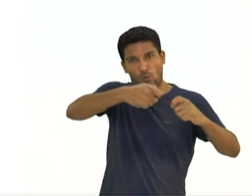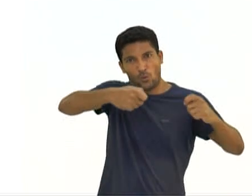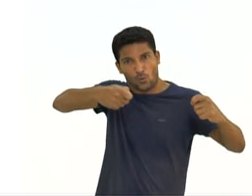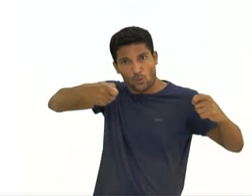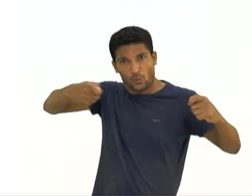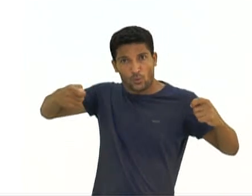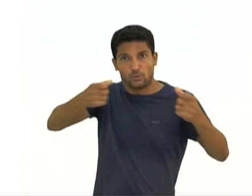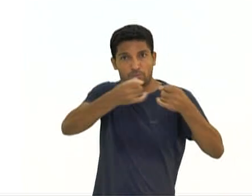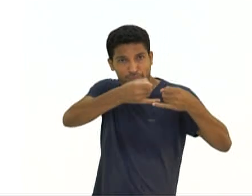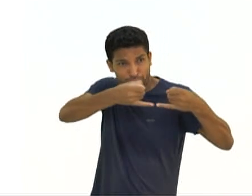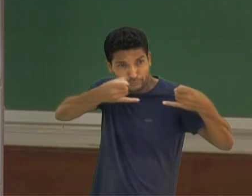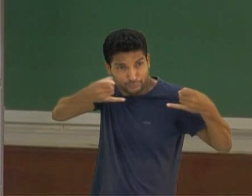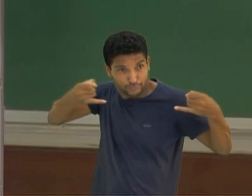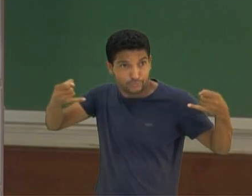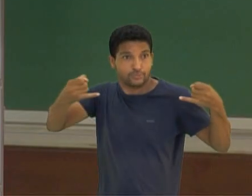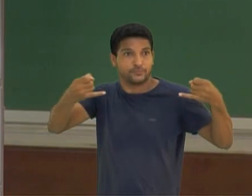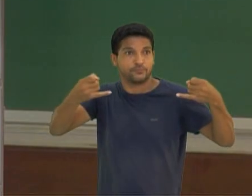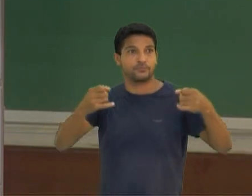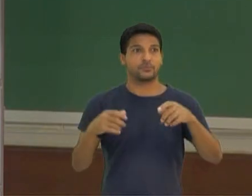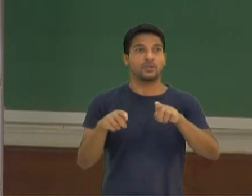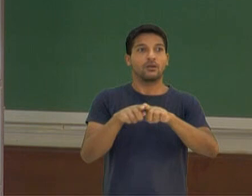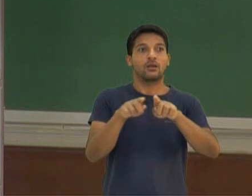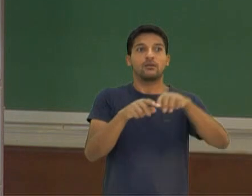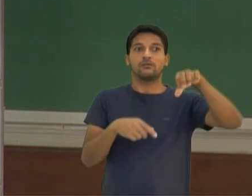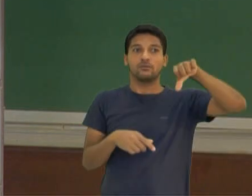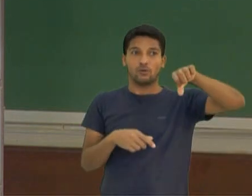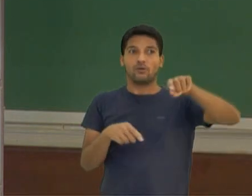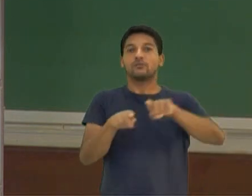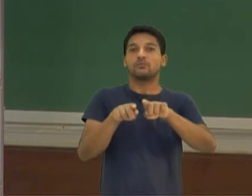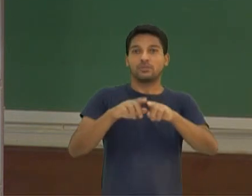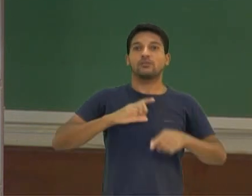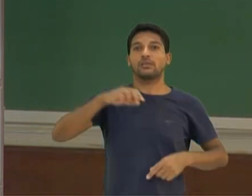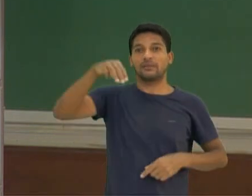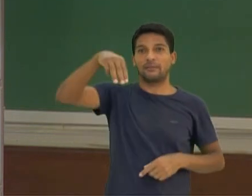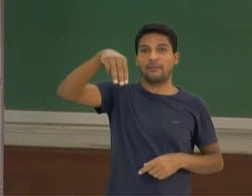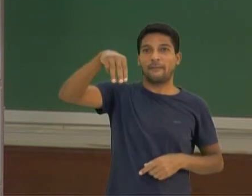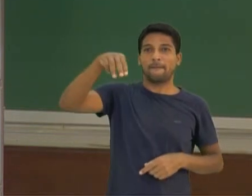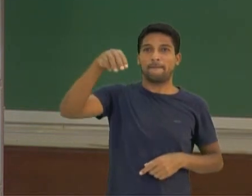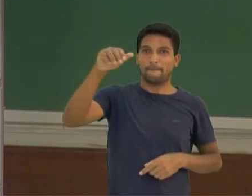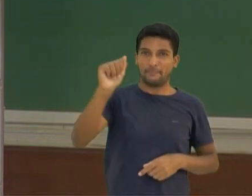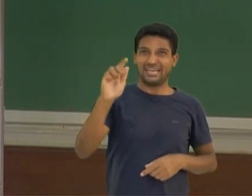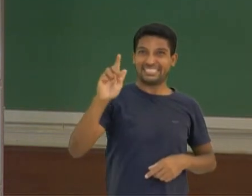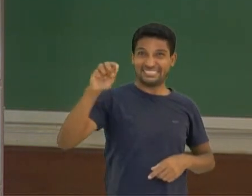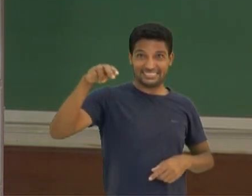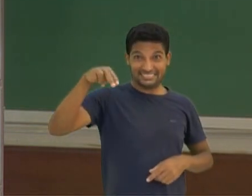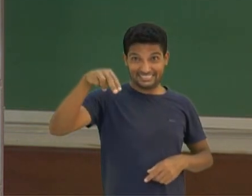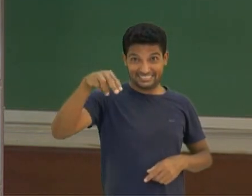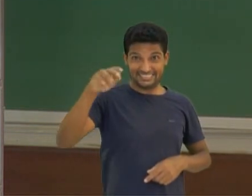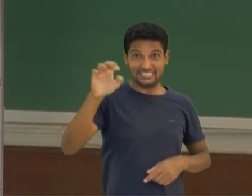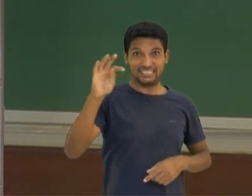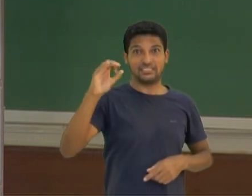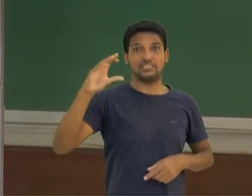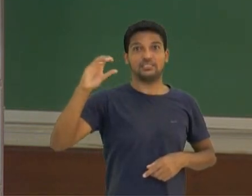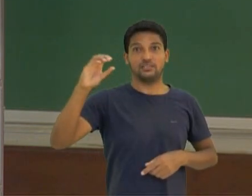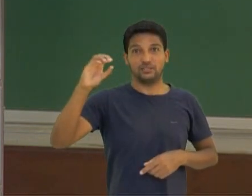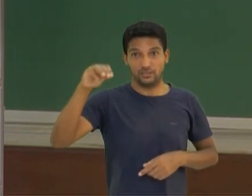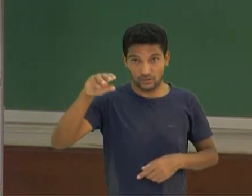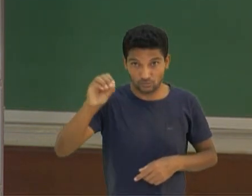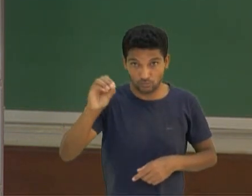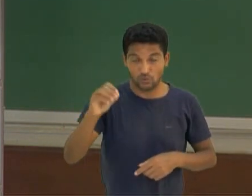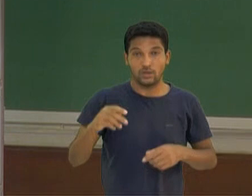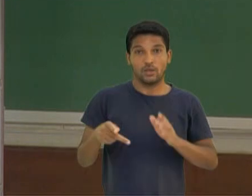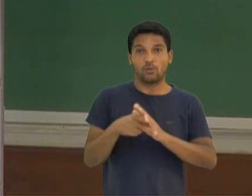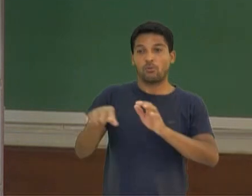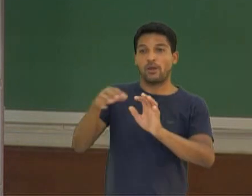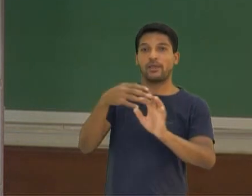e repulsão de determinados metais ou ímãs. Certo, pessoal? E a questão